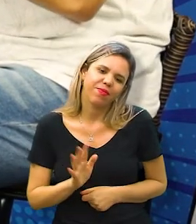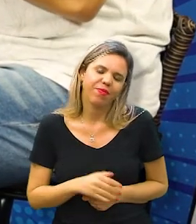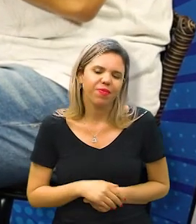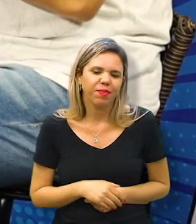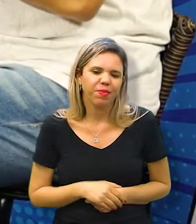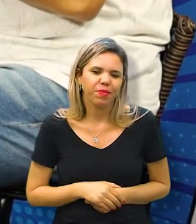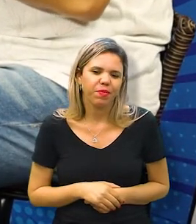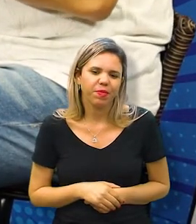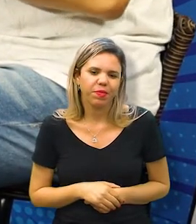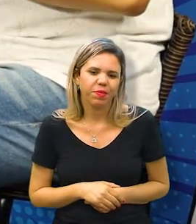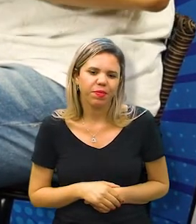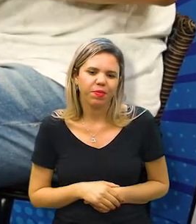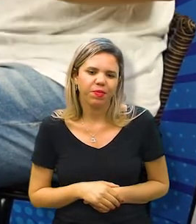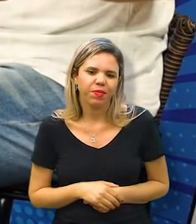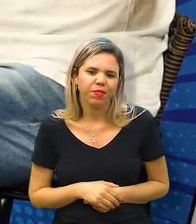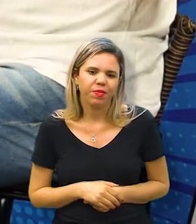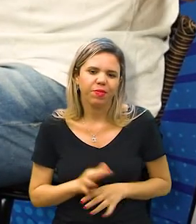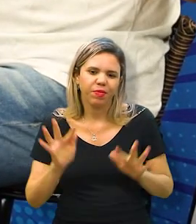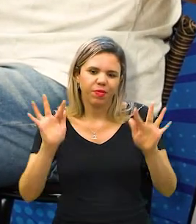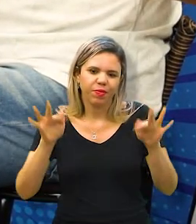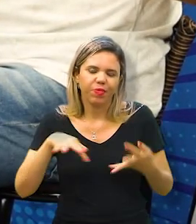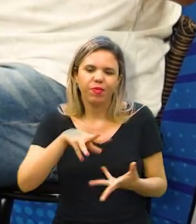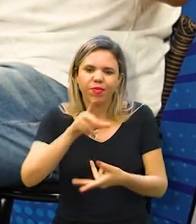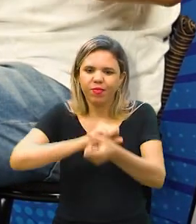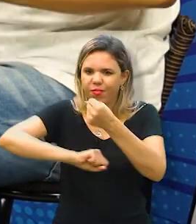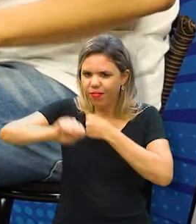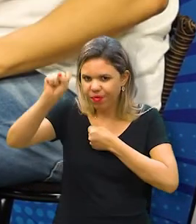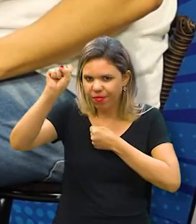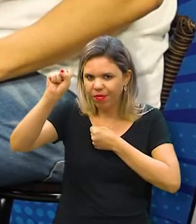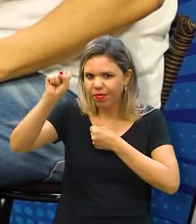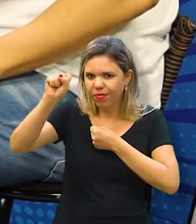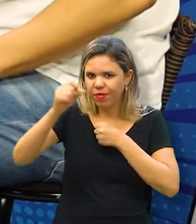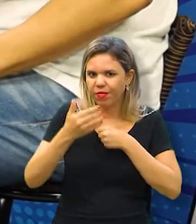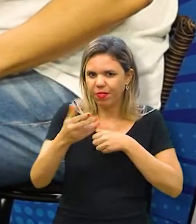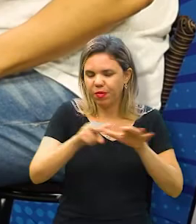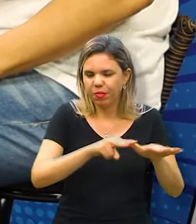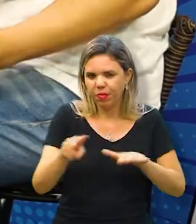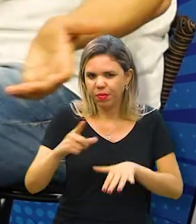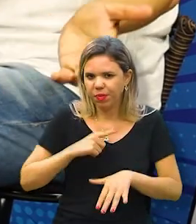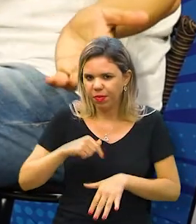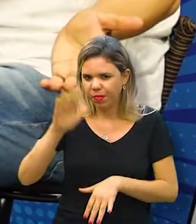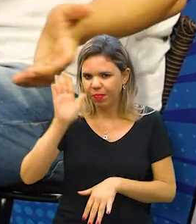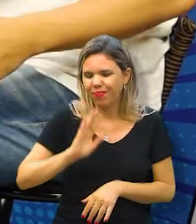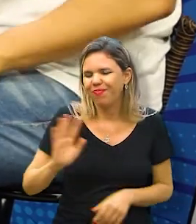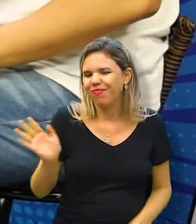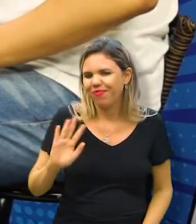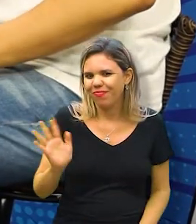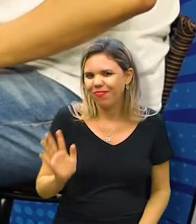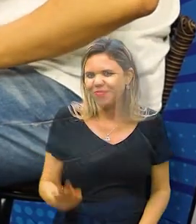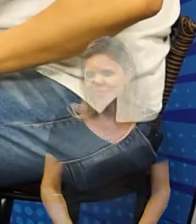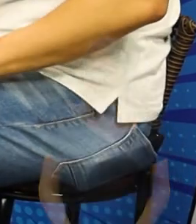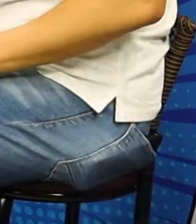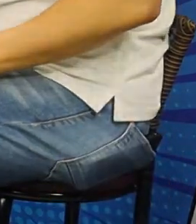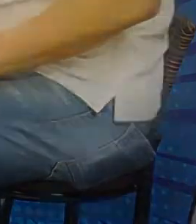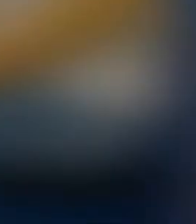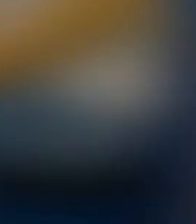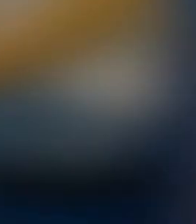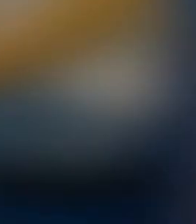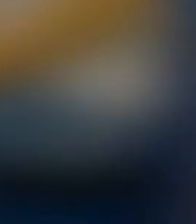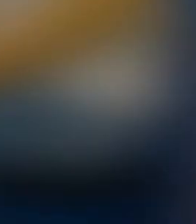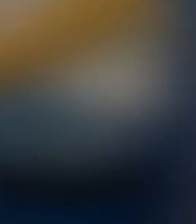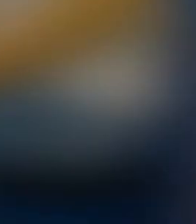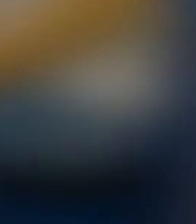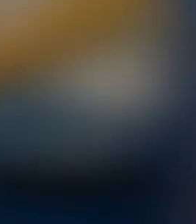Até a próxima. Gente, ponto final no Universo Épico e na próxima semana tem muito mais. Tchau, tchau.